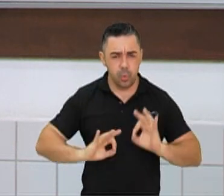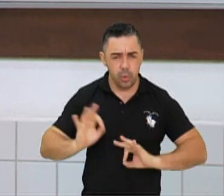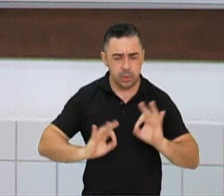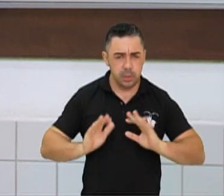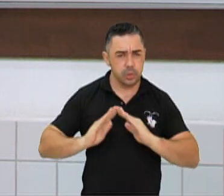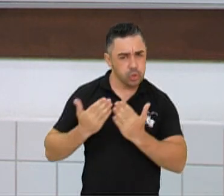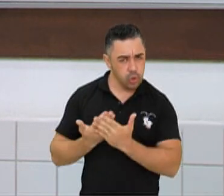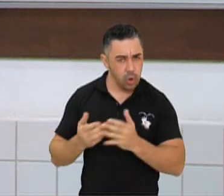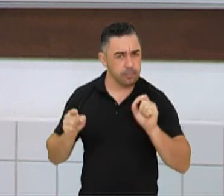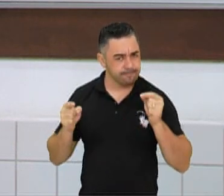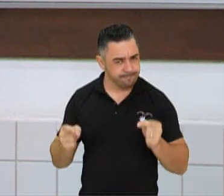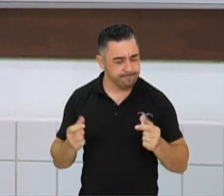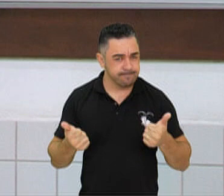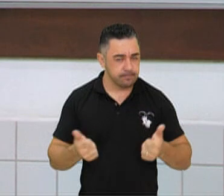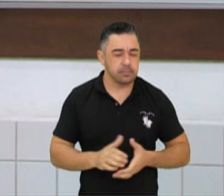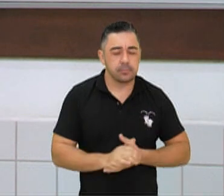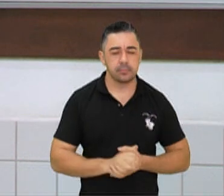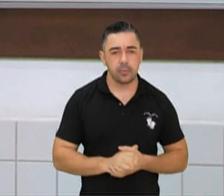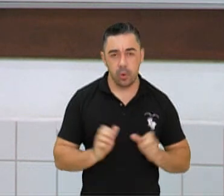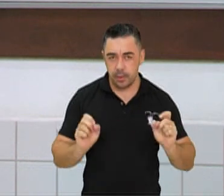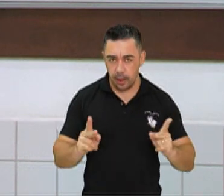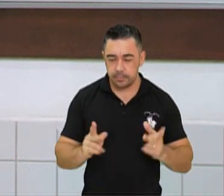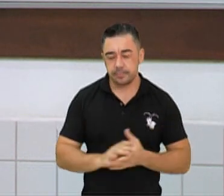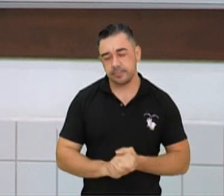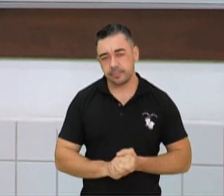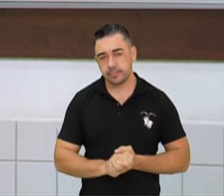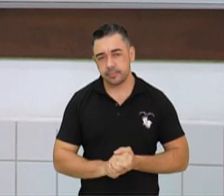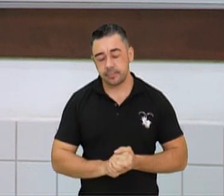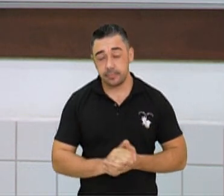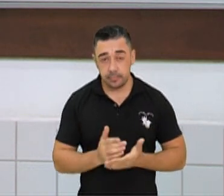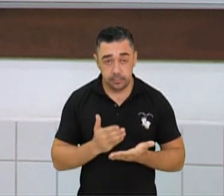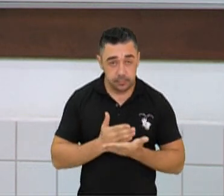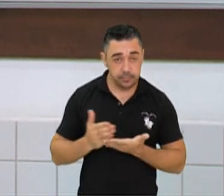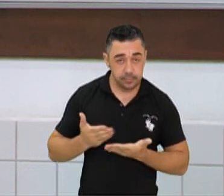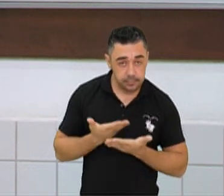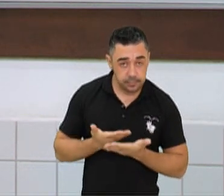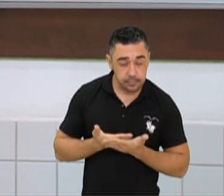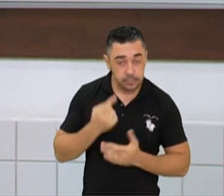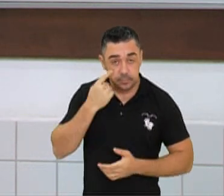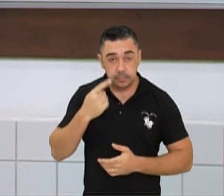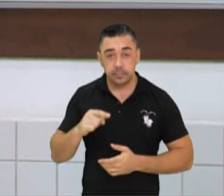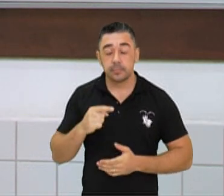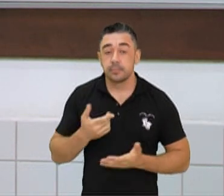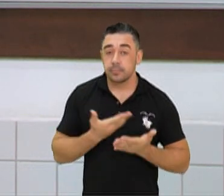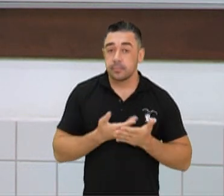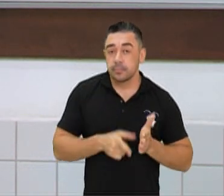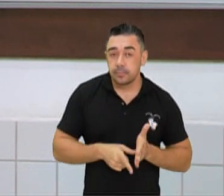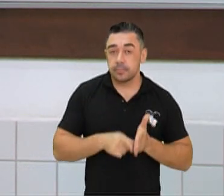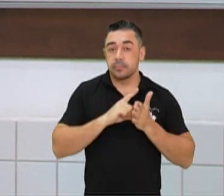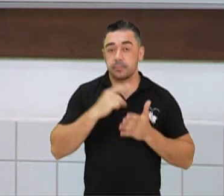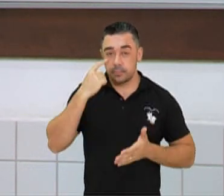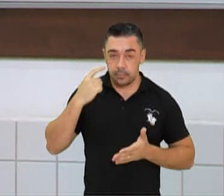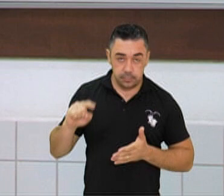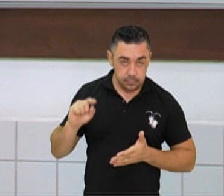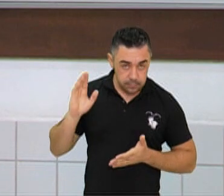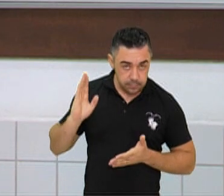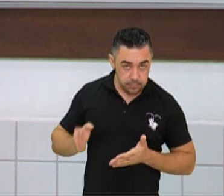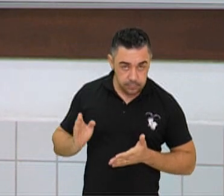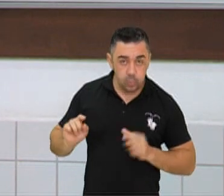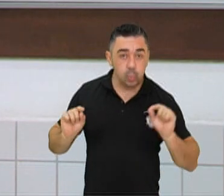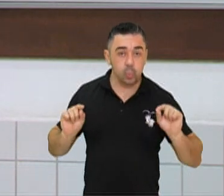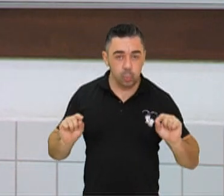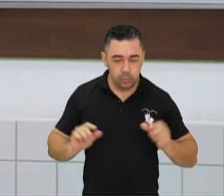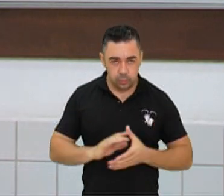escolas e seus professores. Ok? Então, antes de começar a nossa aula, nós vamos relembrar aquilo que nós já vimos na aula anterior, que